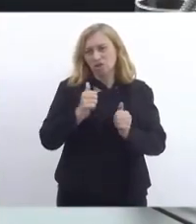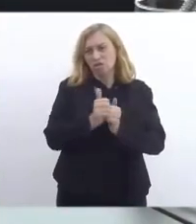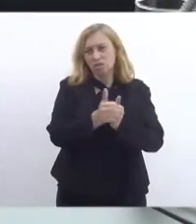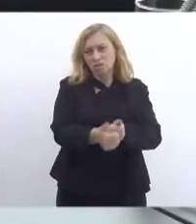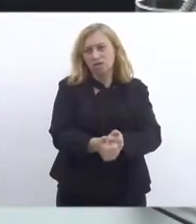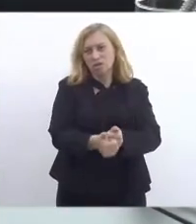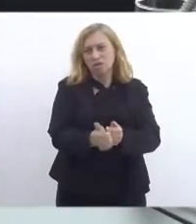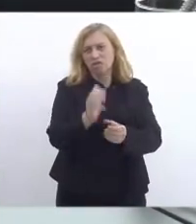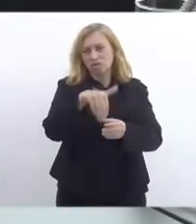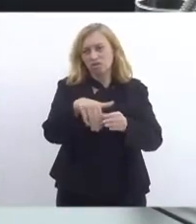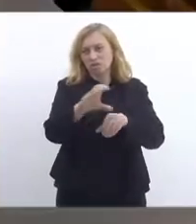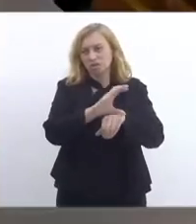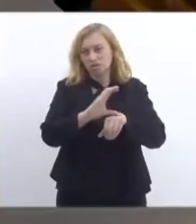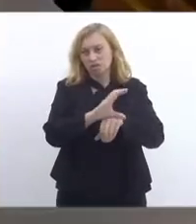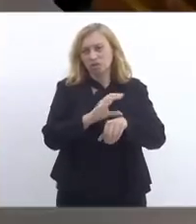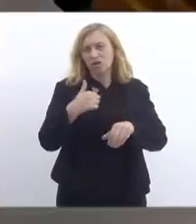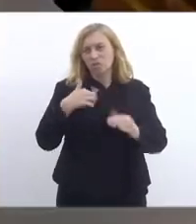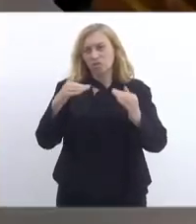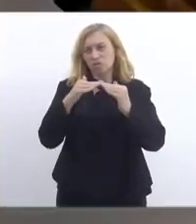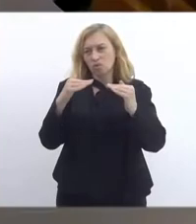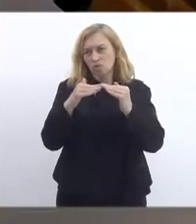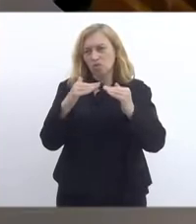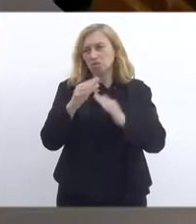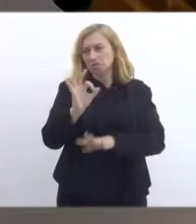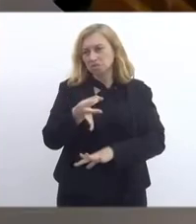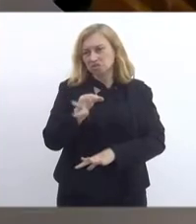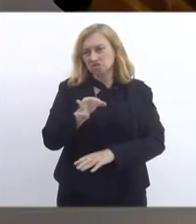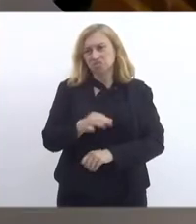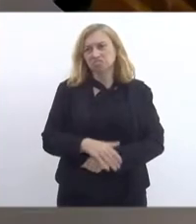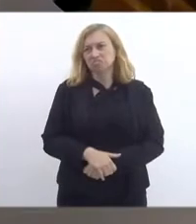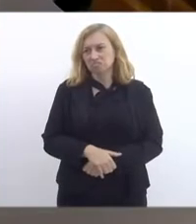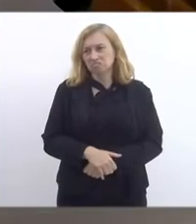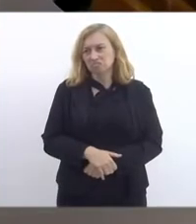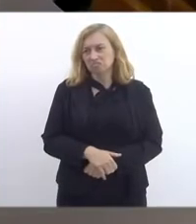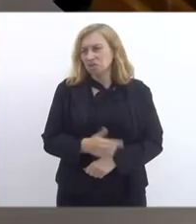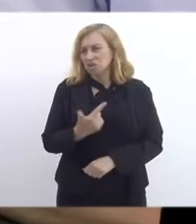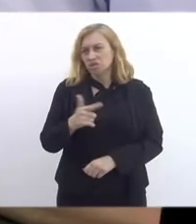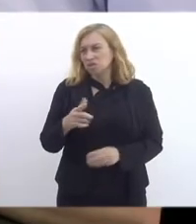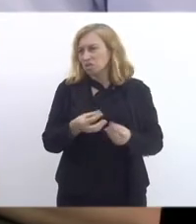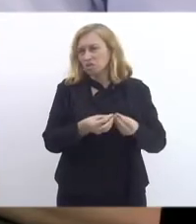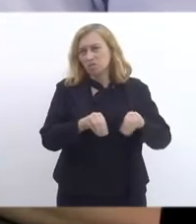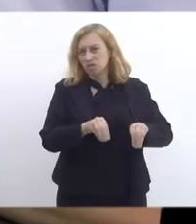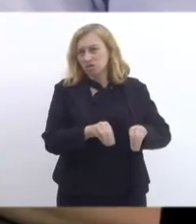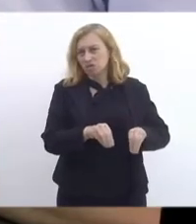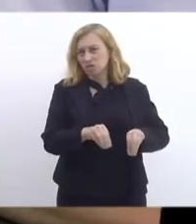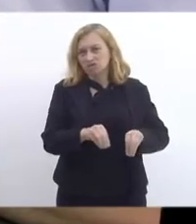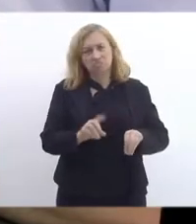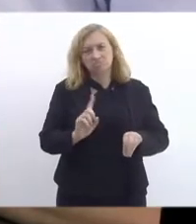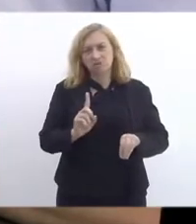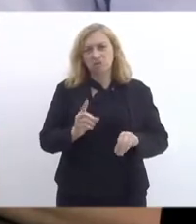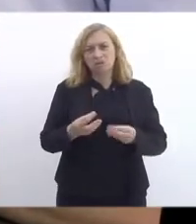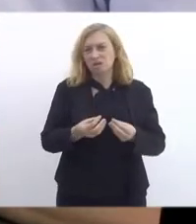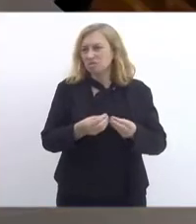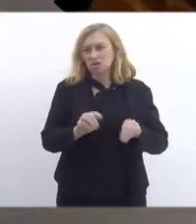Paulo. Constitucionalidade. Eu concordo plenamente, não dá para... Não é a prejudicabilidade, não, então. Não é só a questão, acho que a gente... Você